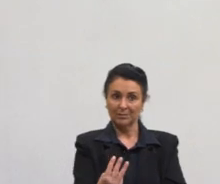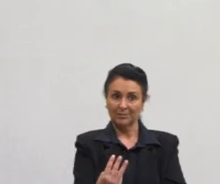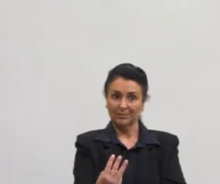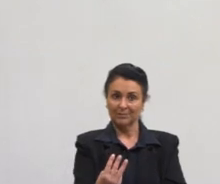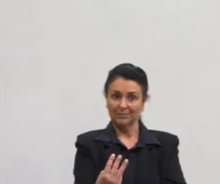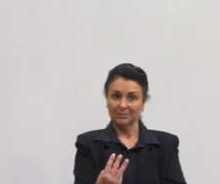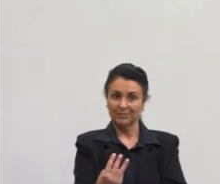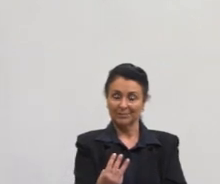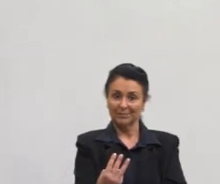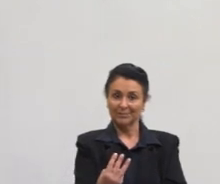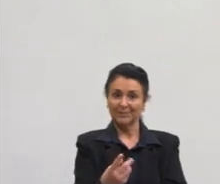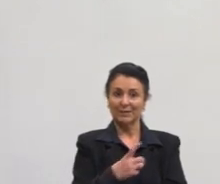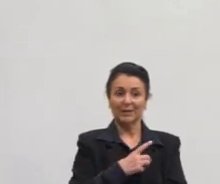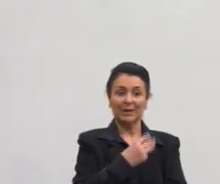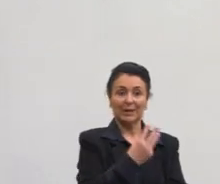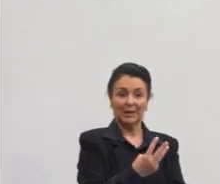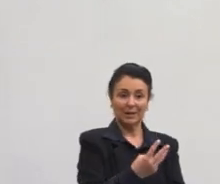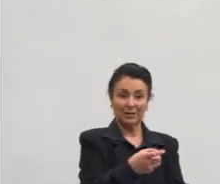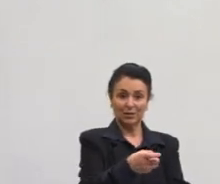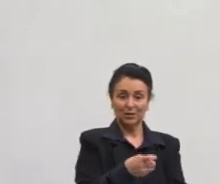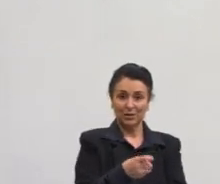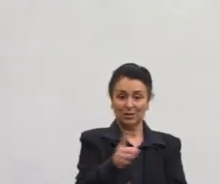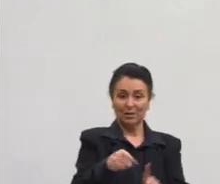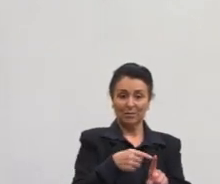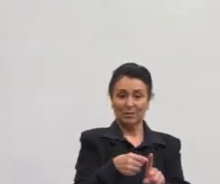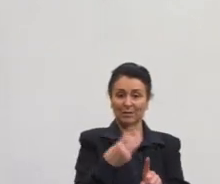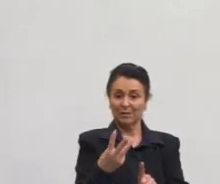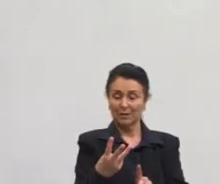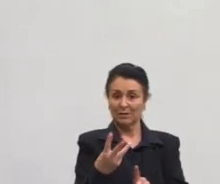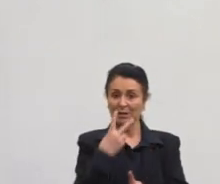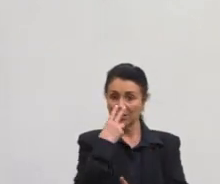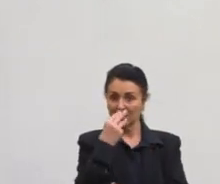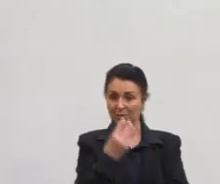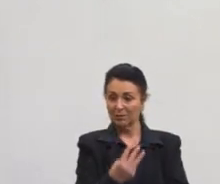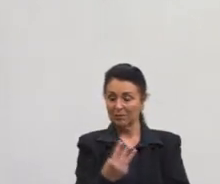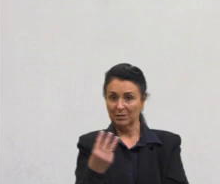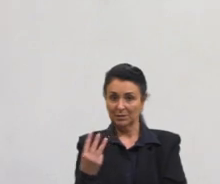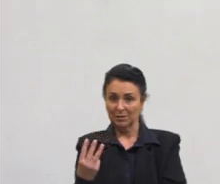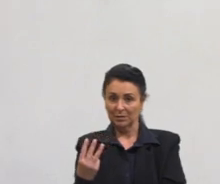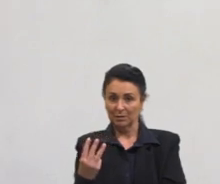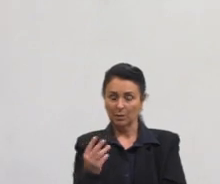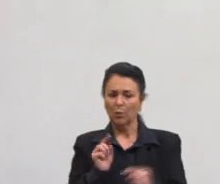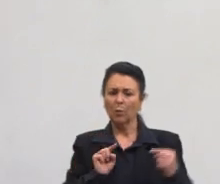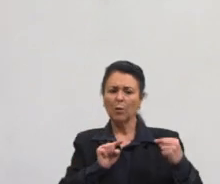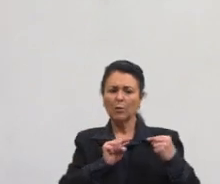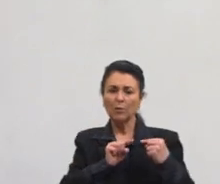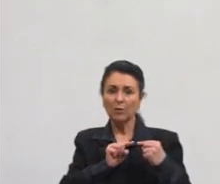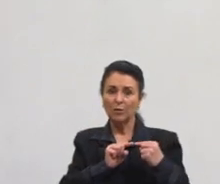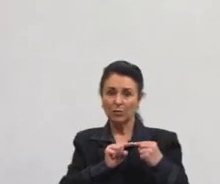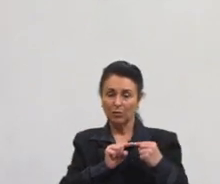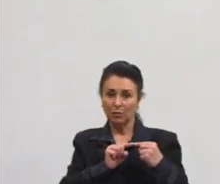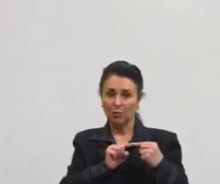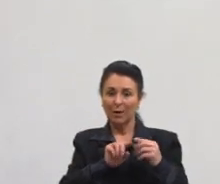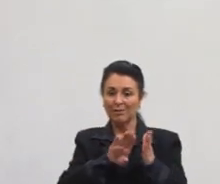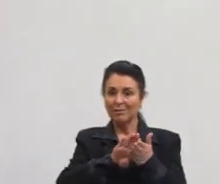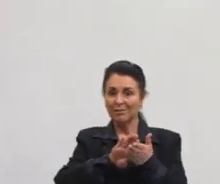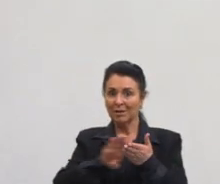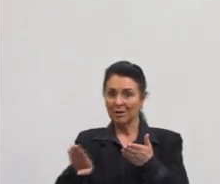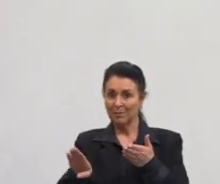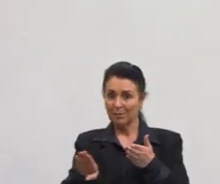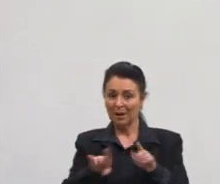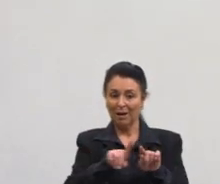bom então agora eu tenho 3 x + 3 = 33 o objetivo é que a isolação a variável X